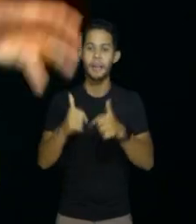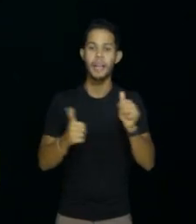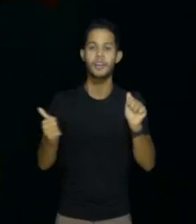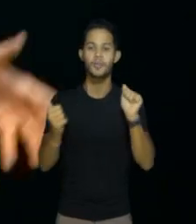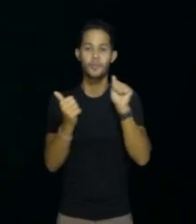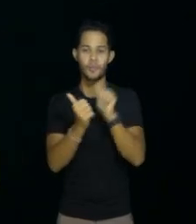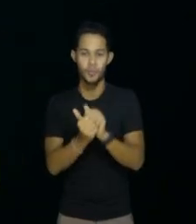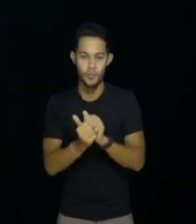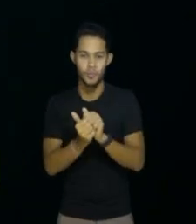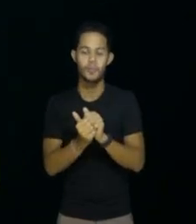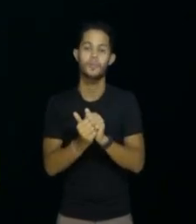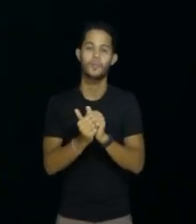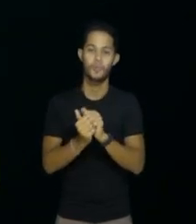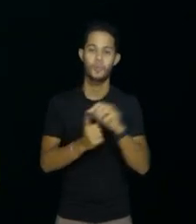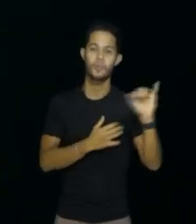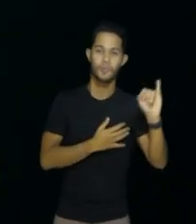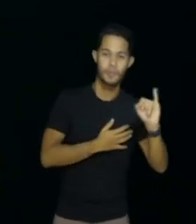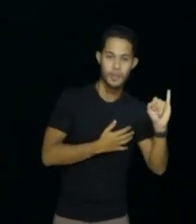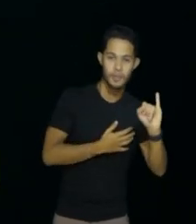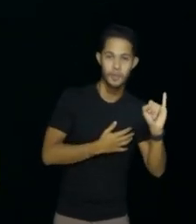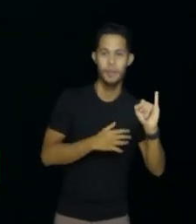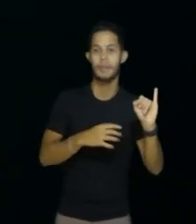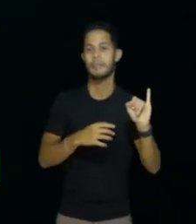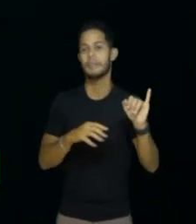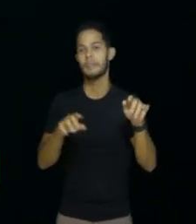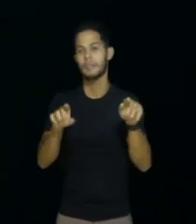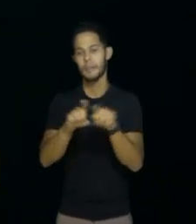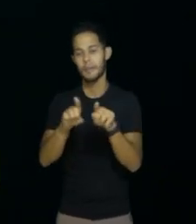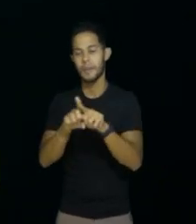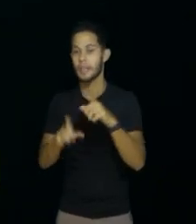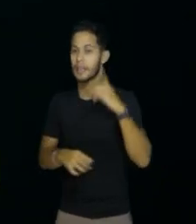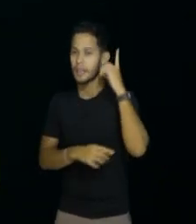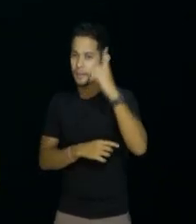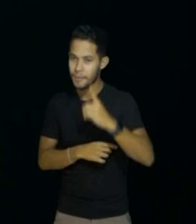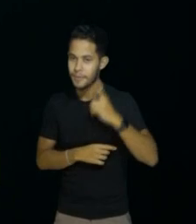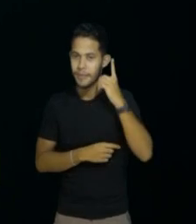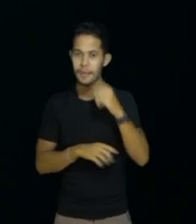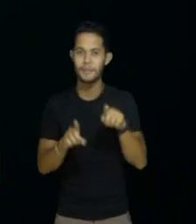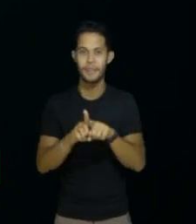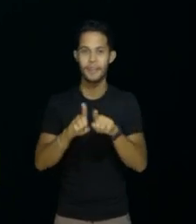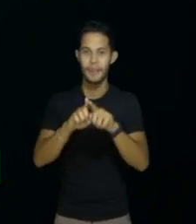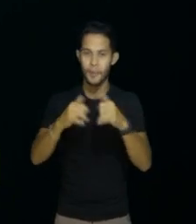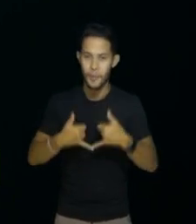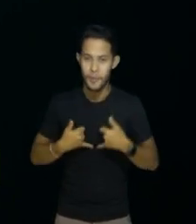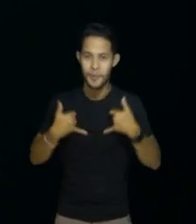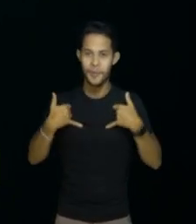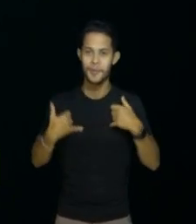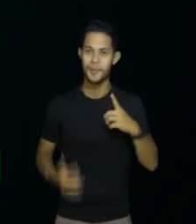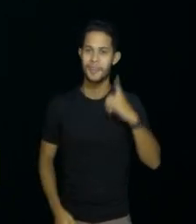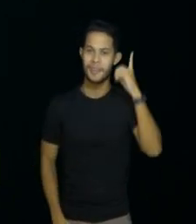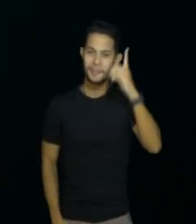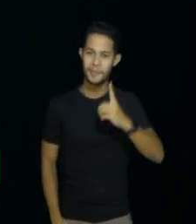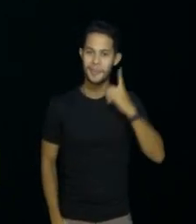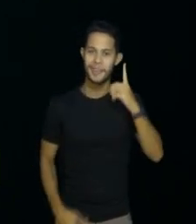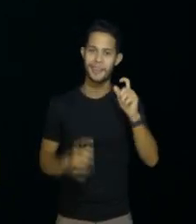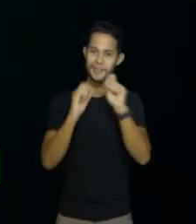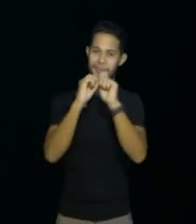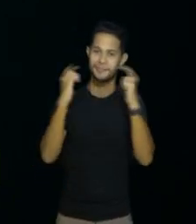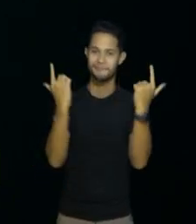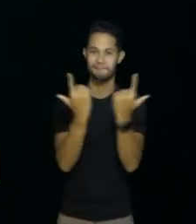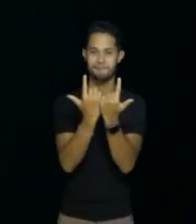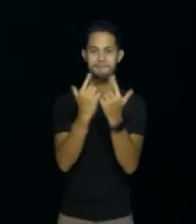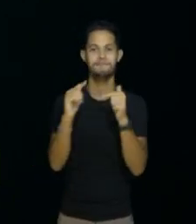Vale Itajaí, ao lado dos 40 deputados estaduais. Tenho muito orgulho de ser deputado estadual da Assembleia Legislativa de Santa Catarina, que tem feito um